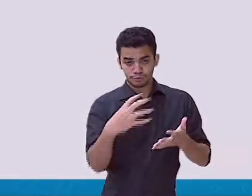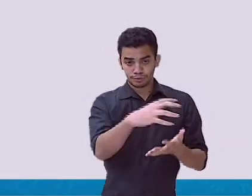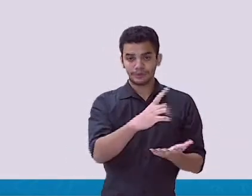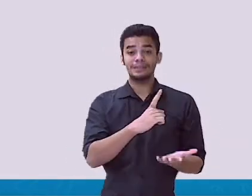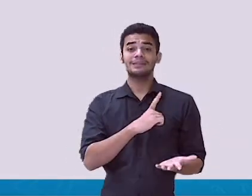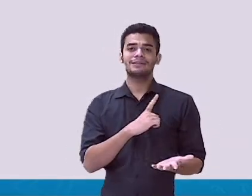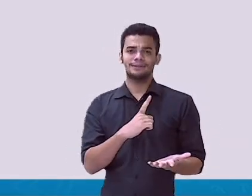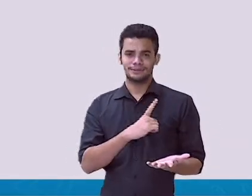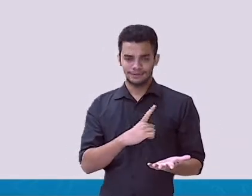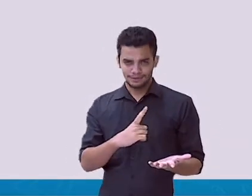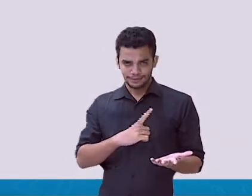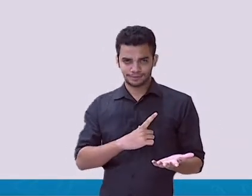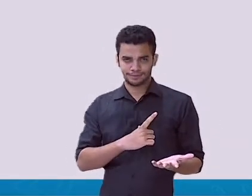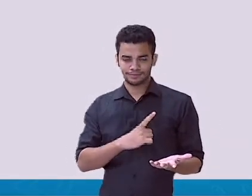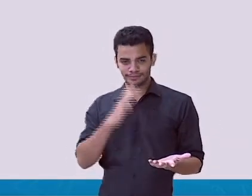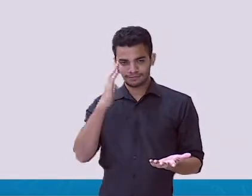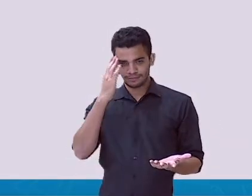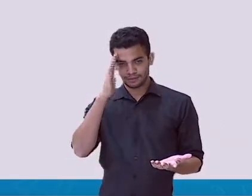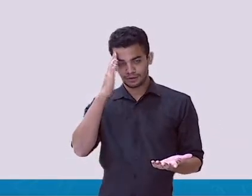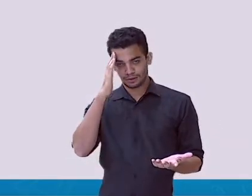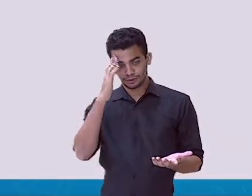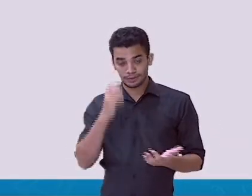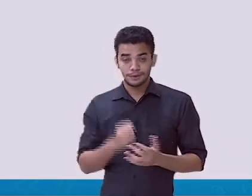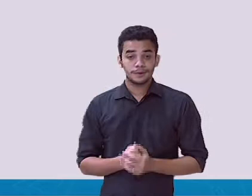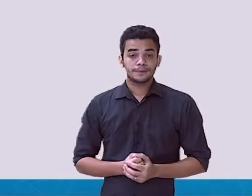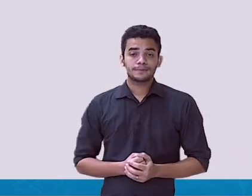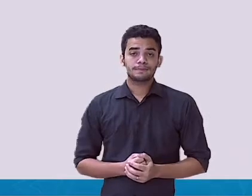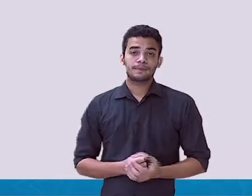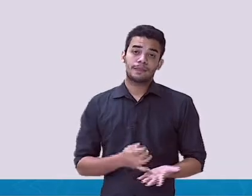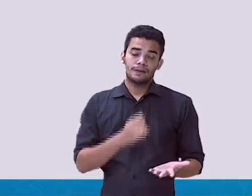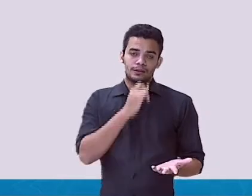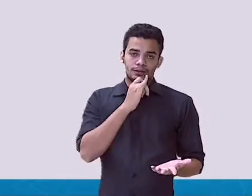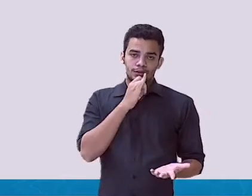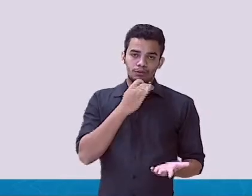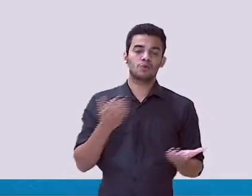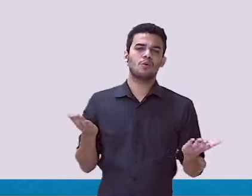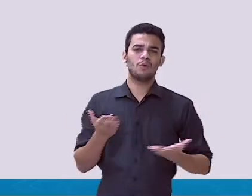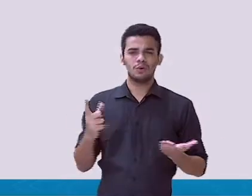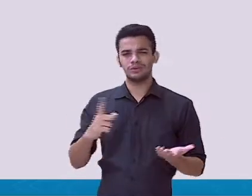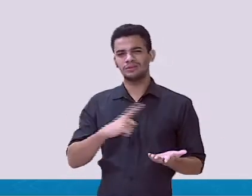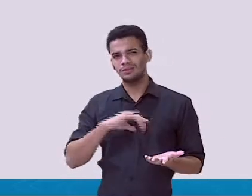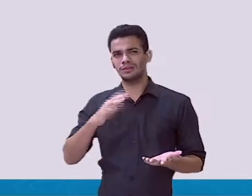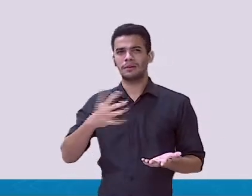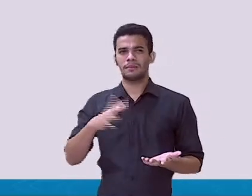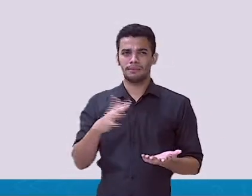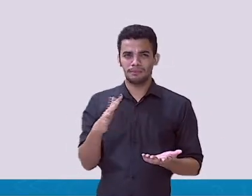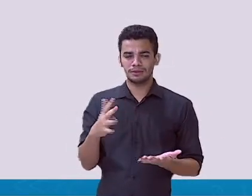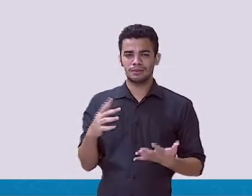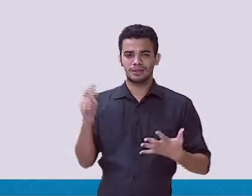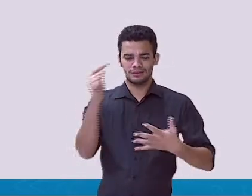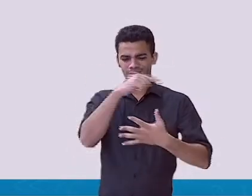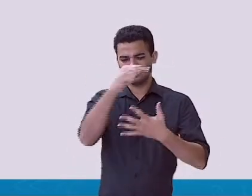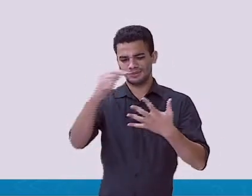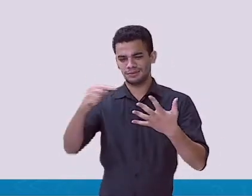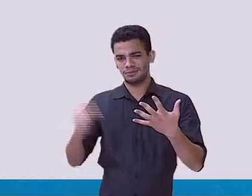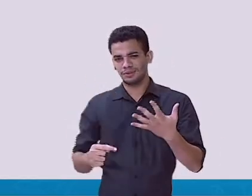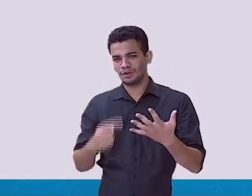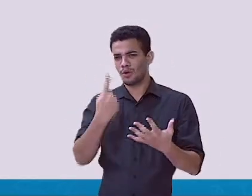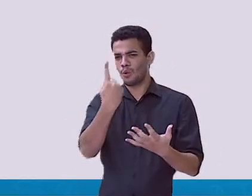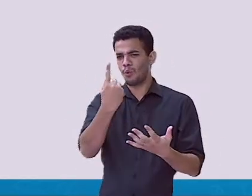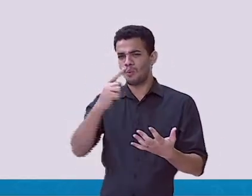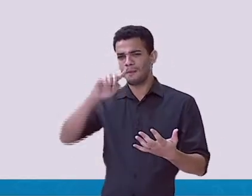de representantes. Atualmente, a gente tem cerca de 1 milhão de espécies